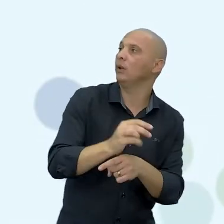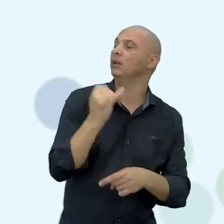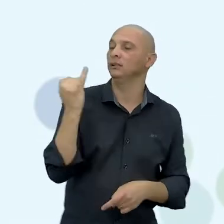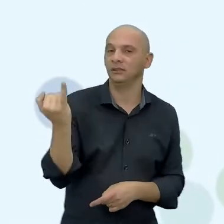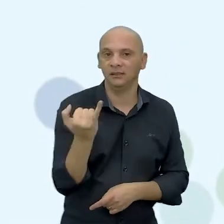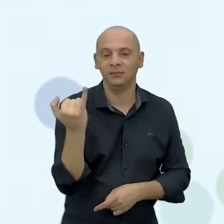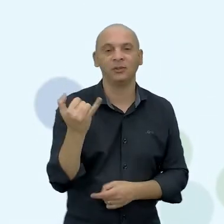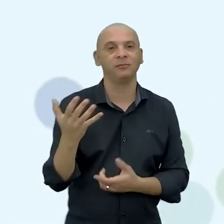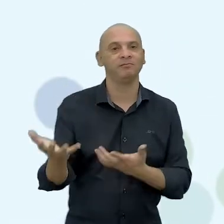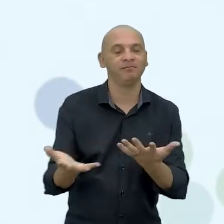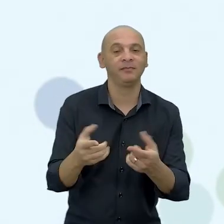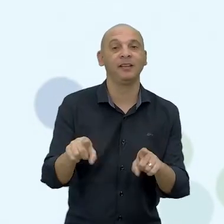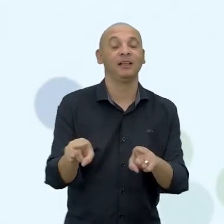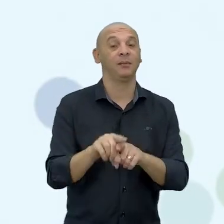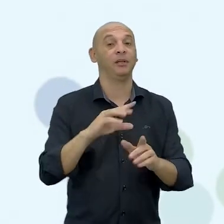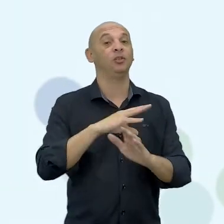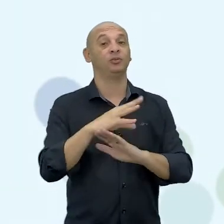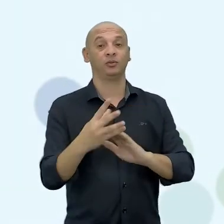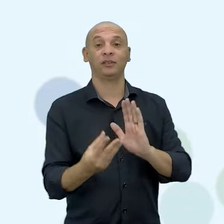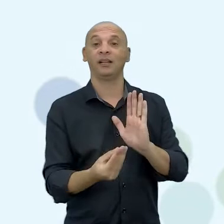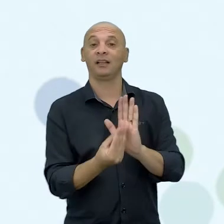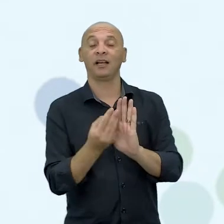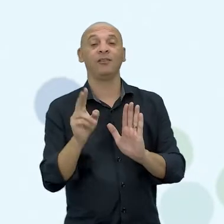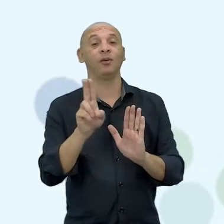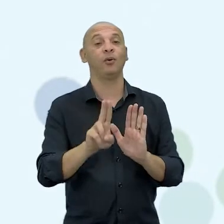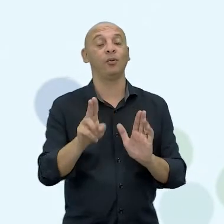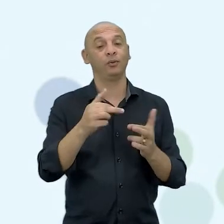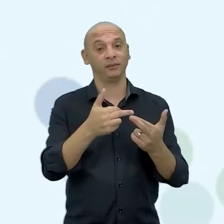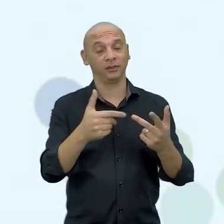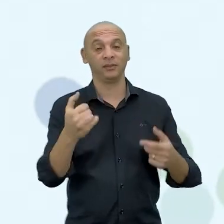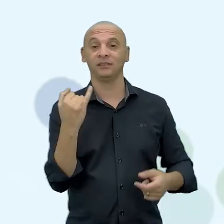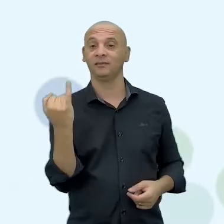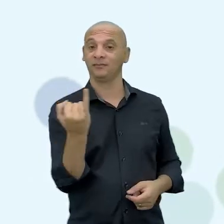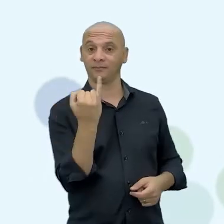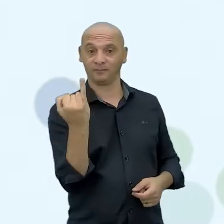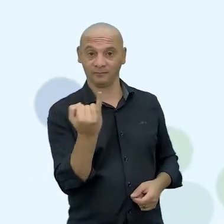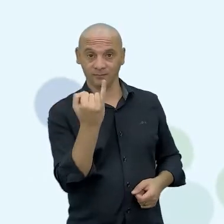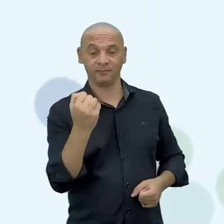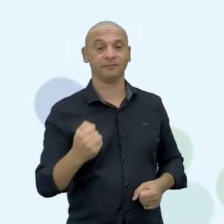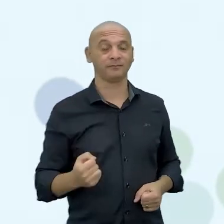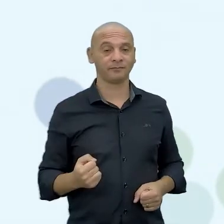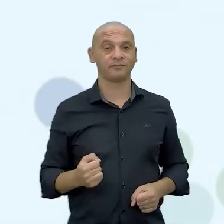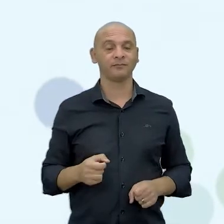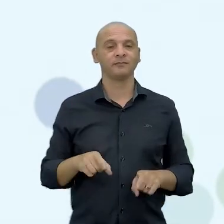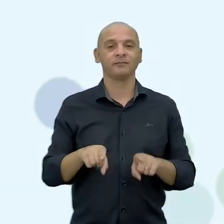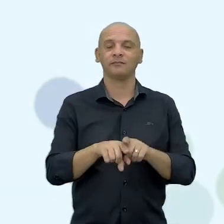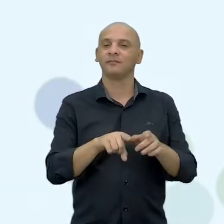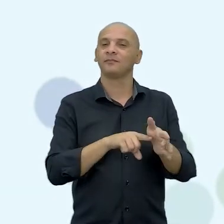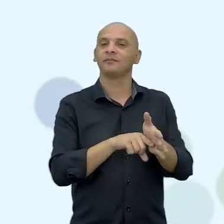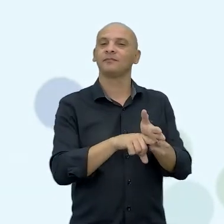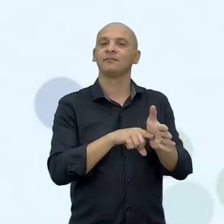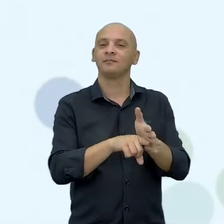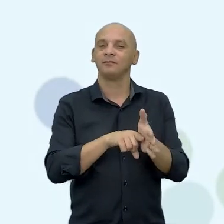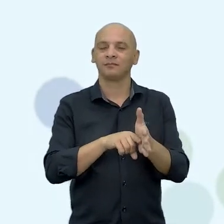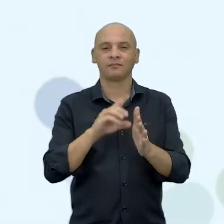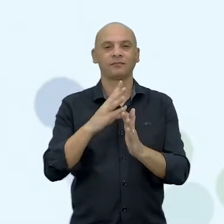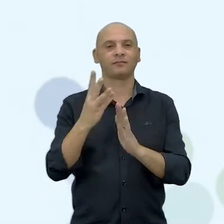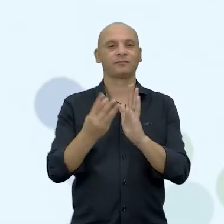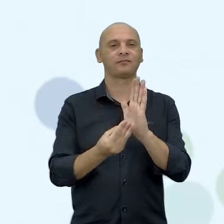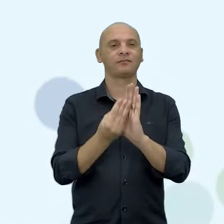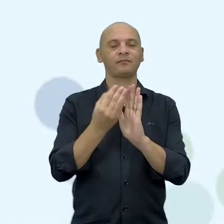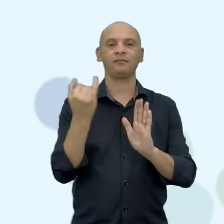os recursos de maneira sustentável, apoiar a biodiversidade do solo e a pesquisa de